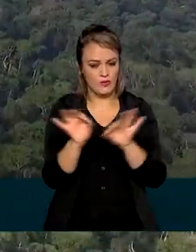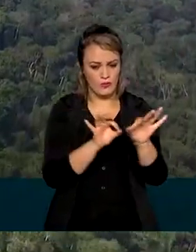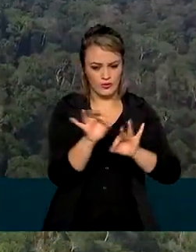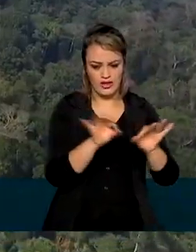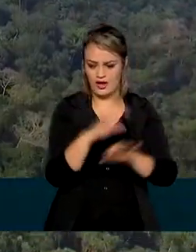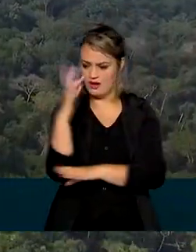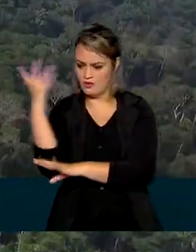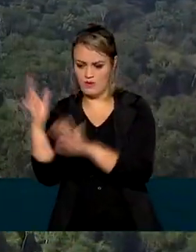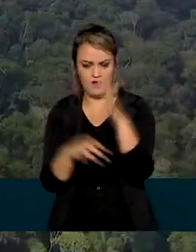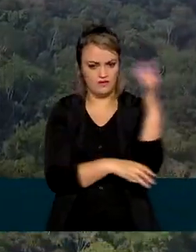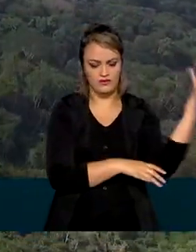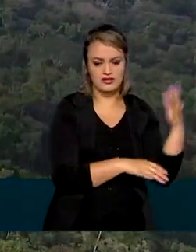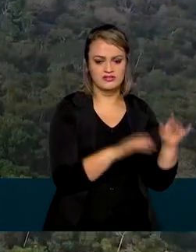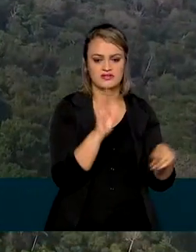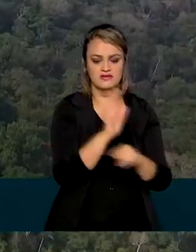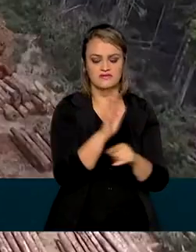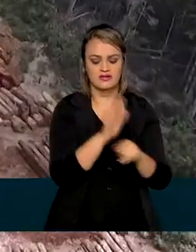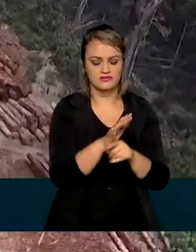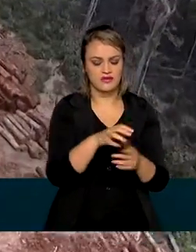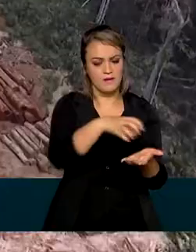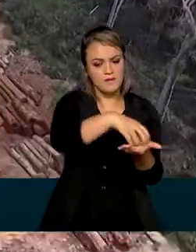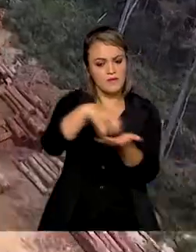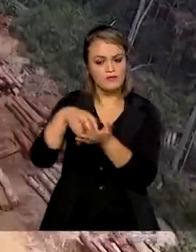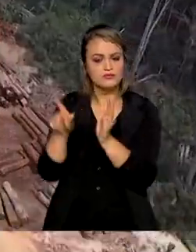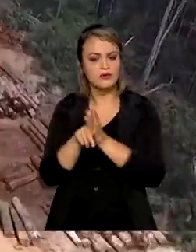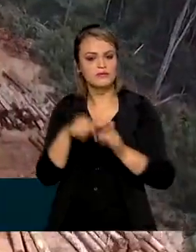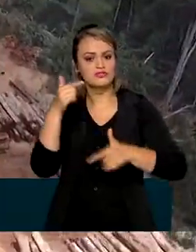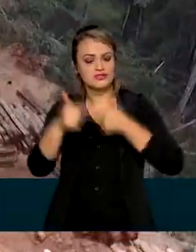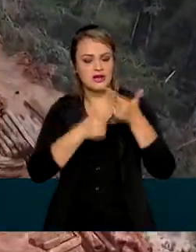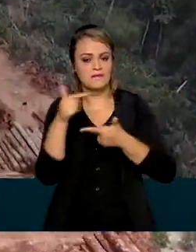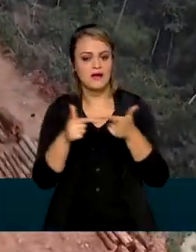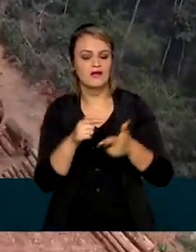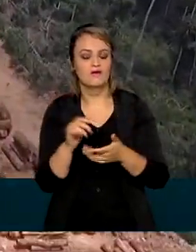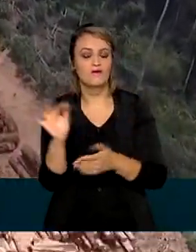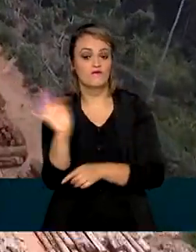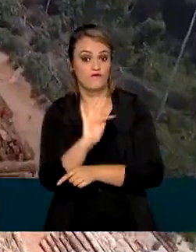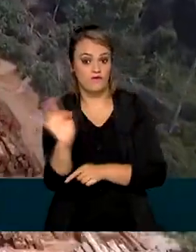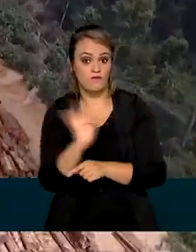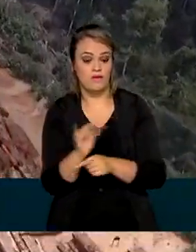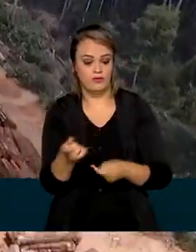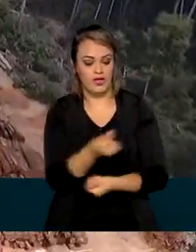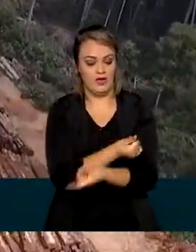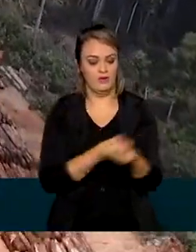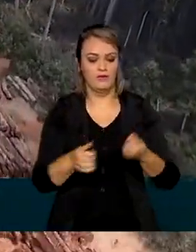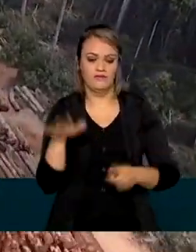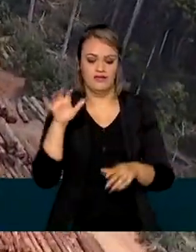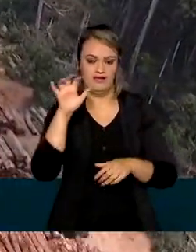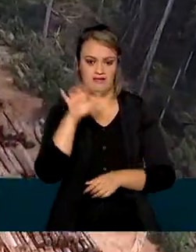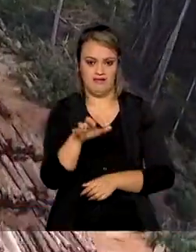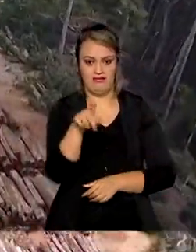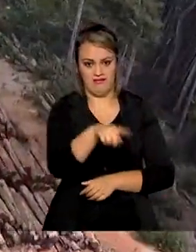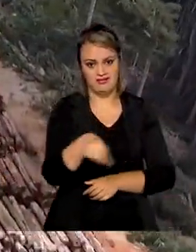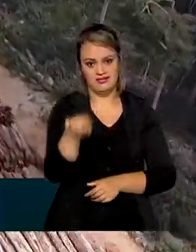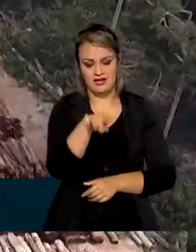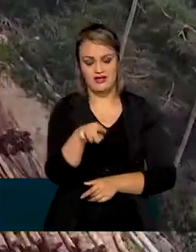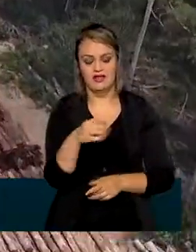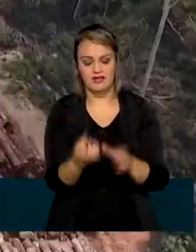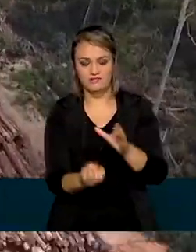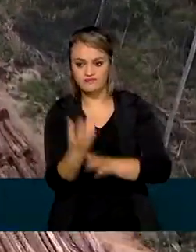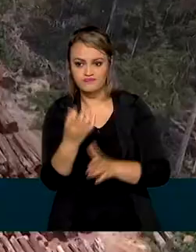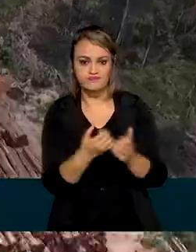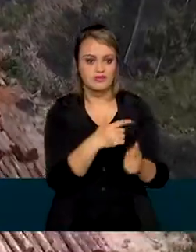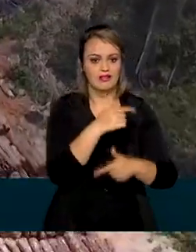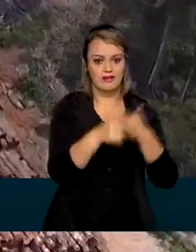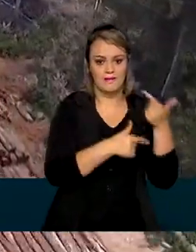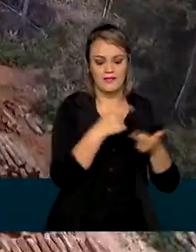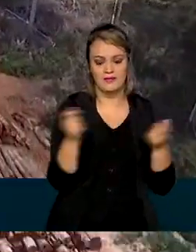florestas e poderá gerar postos de trabalho com a formalização da economia local, o que ajuda na geração de renda.